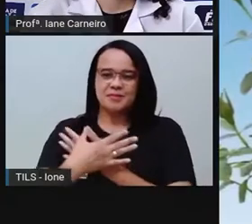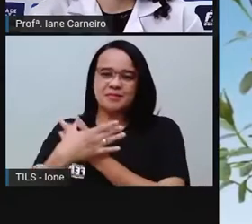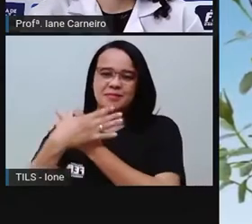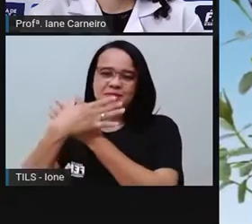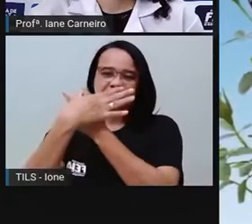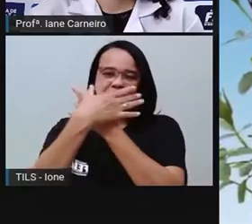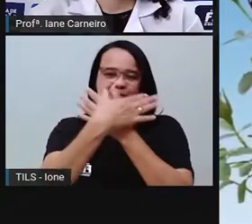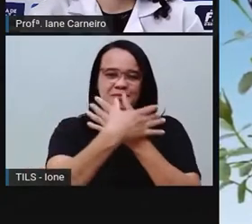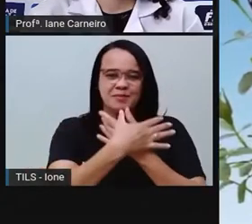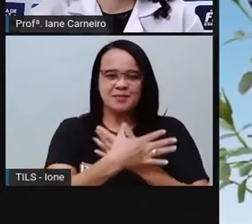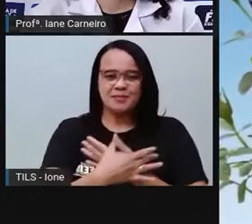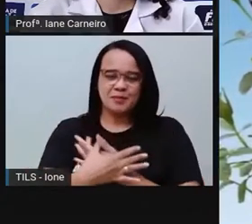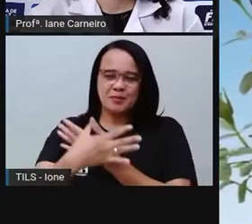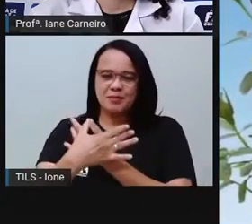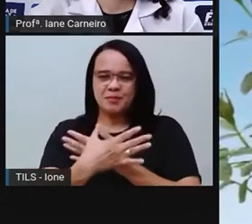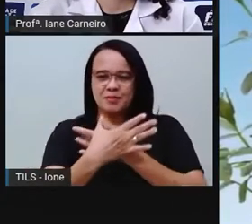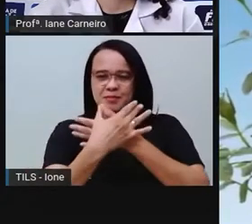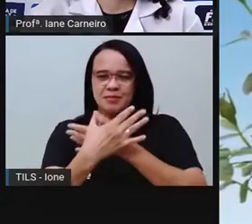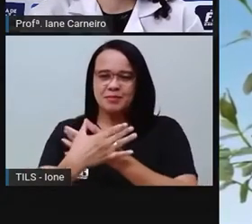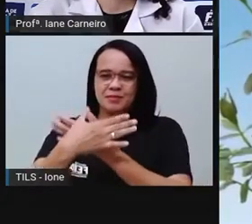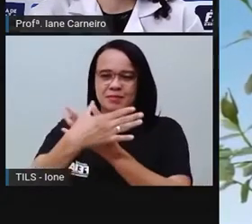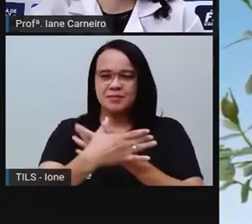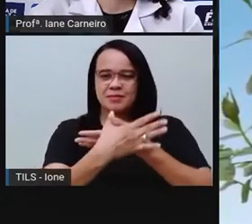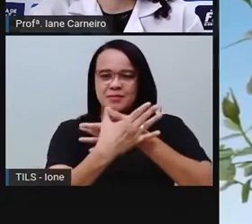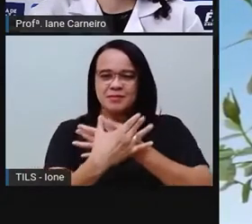o que ela procura